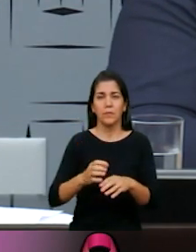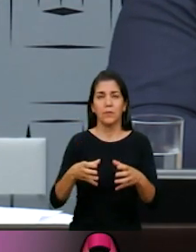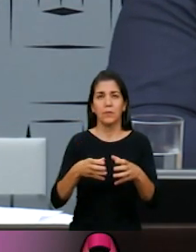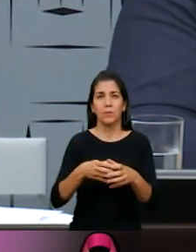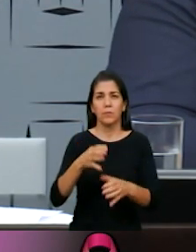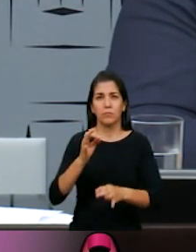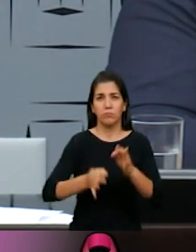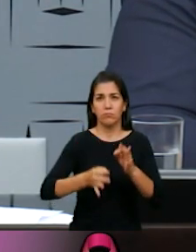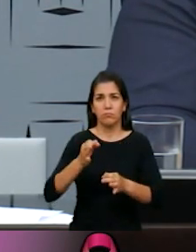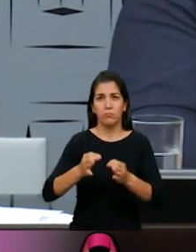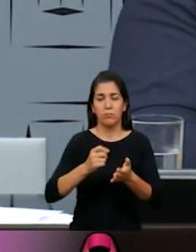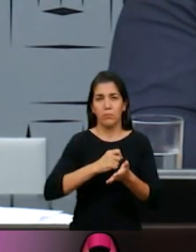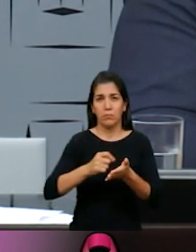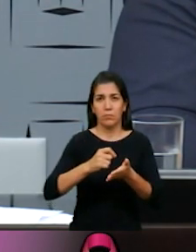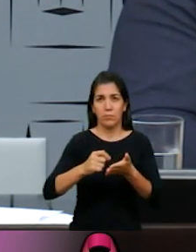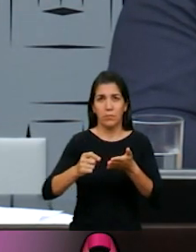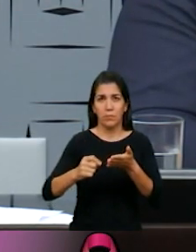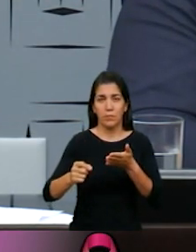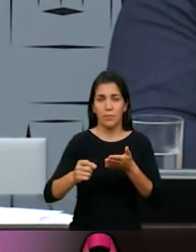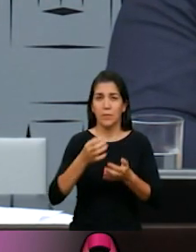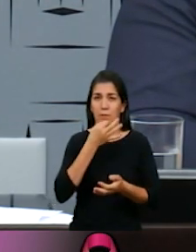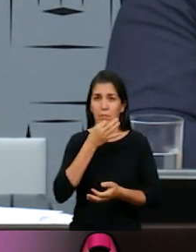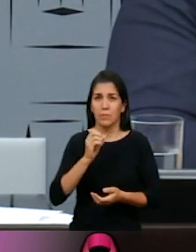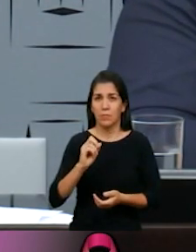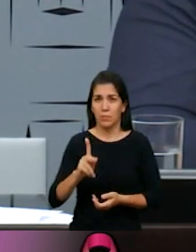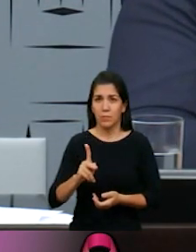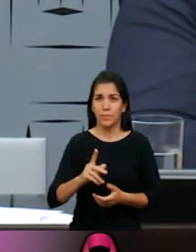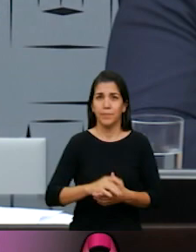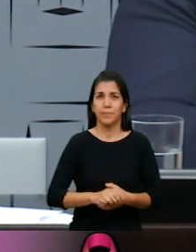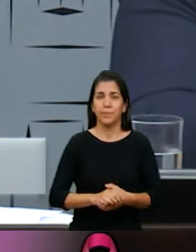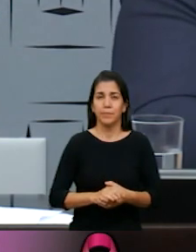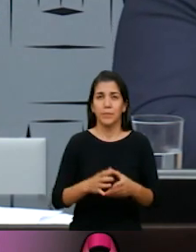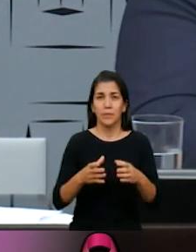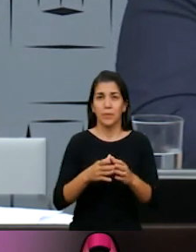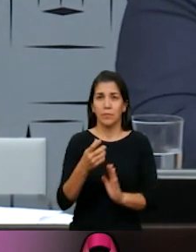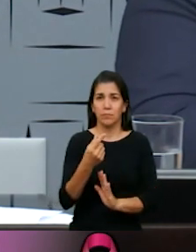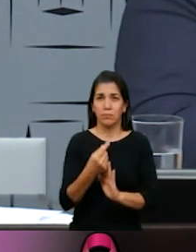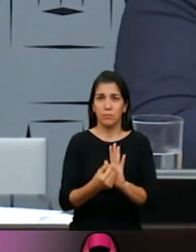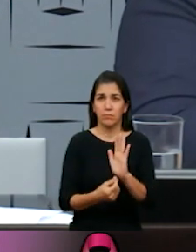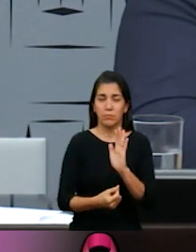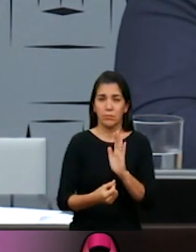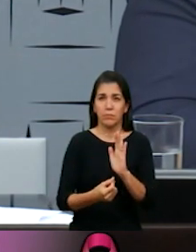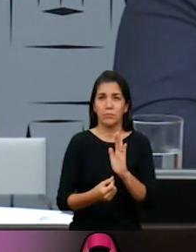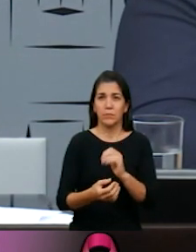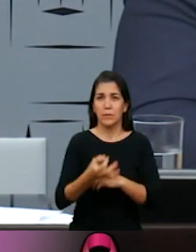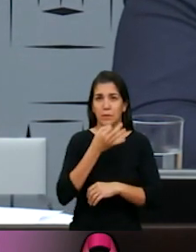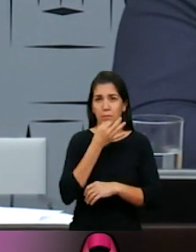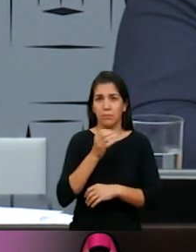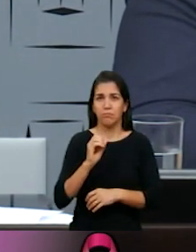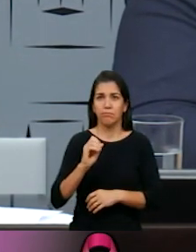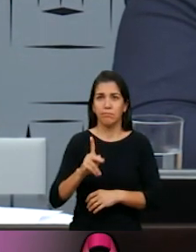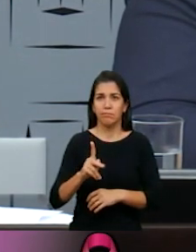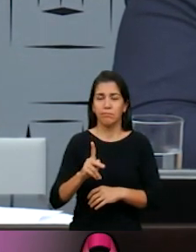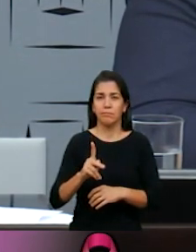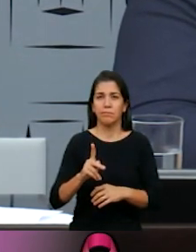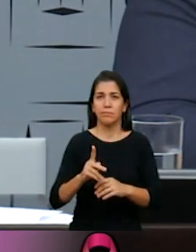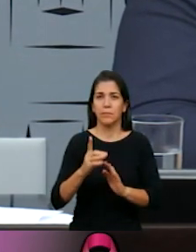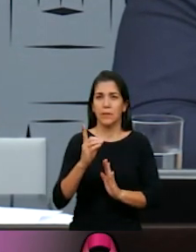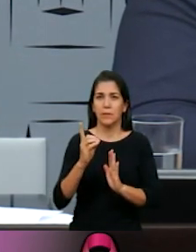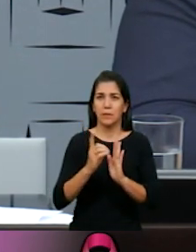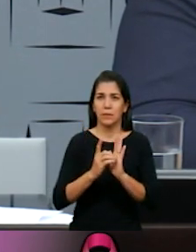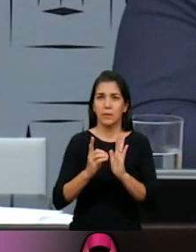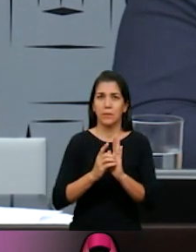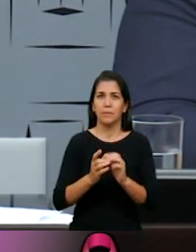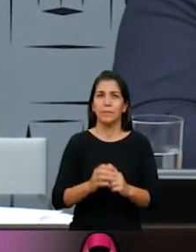emitiu parecer pela legalidade ao decreto. A Comissão de Finanças e Orçamento emitiu parecer favorável